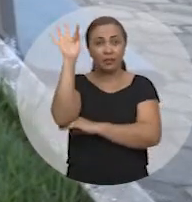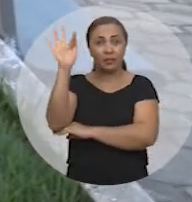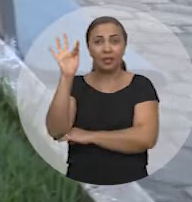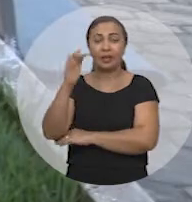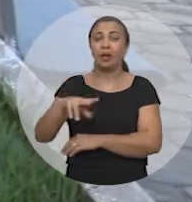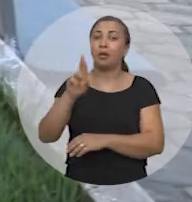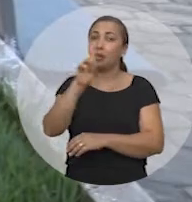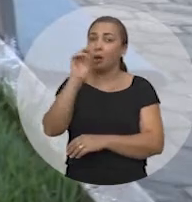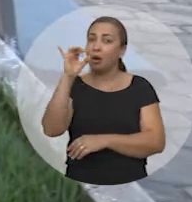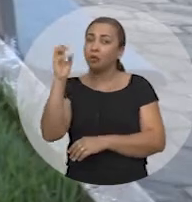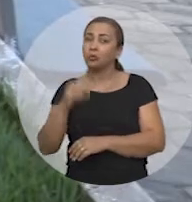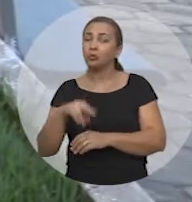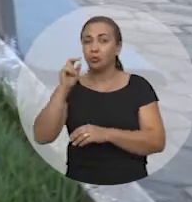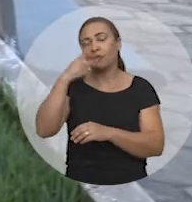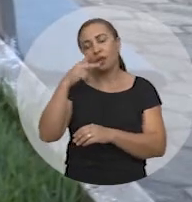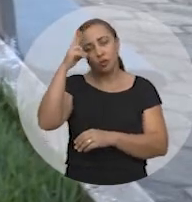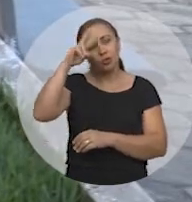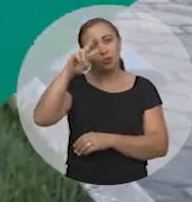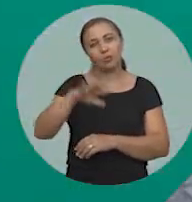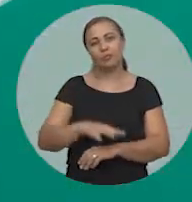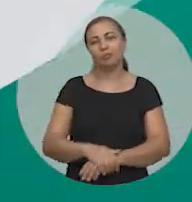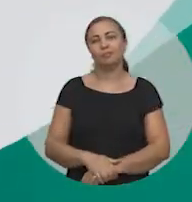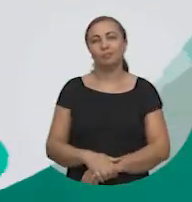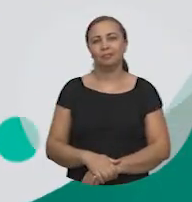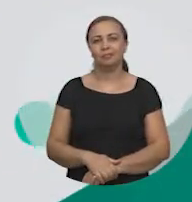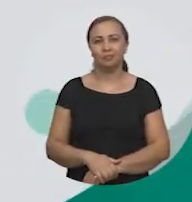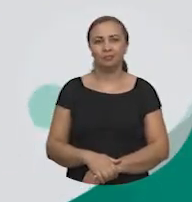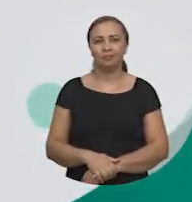Norte contam essa história pra gente.